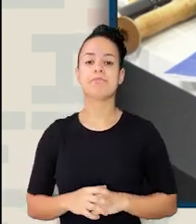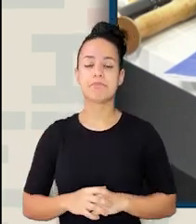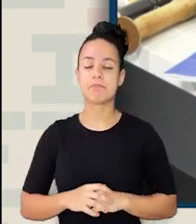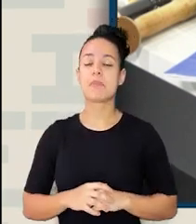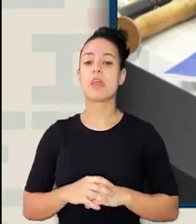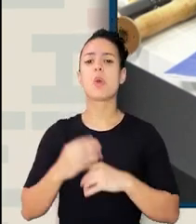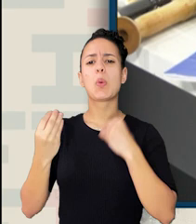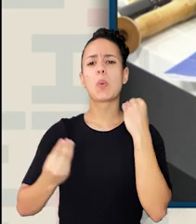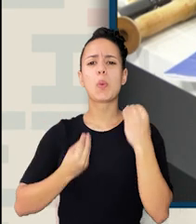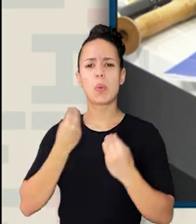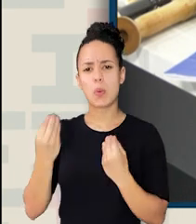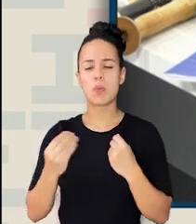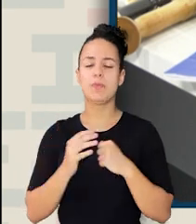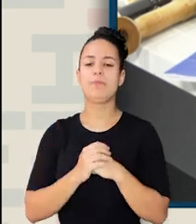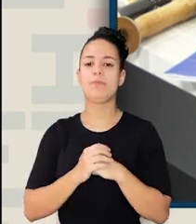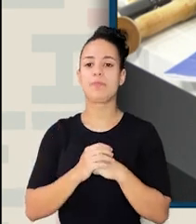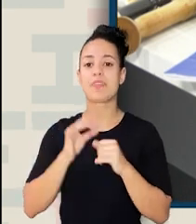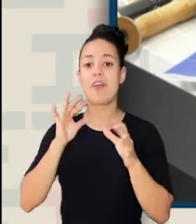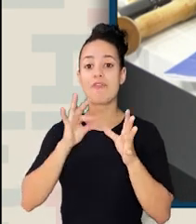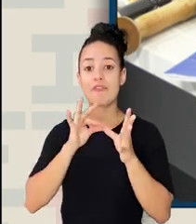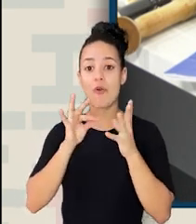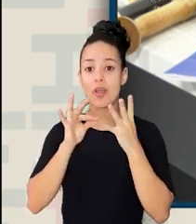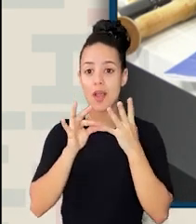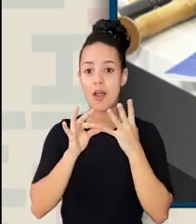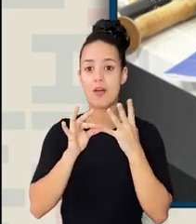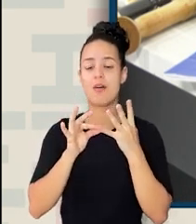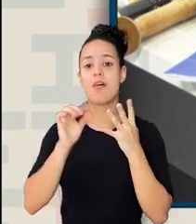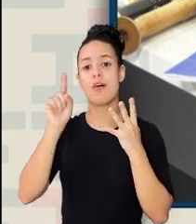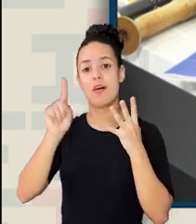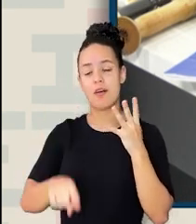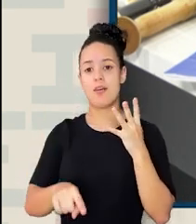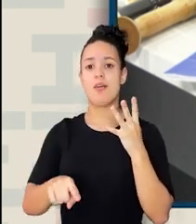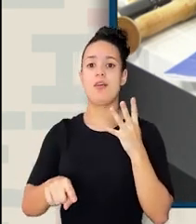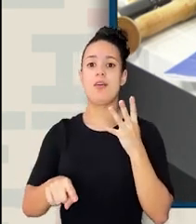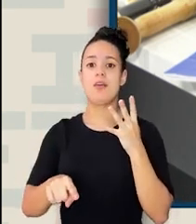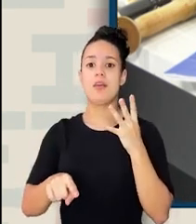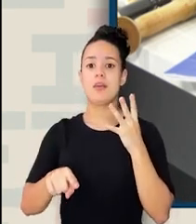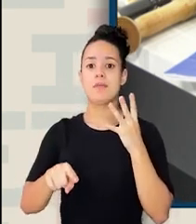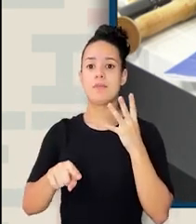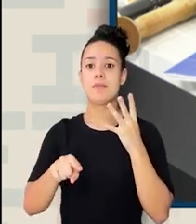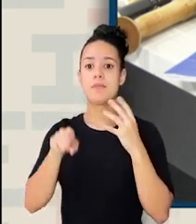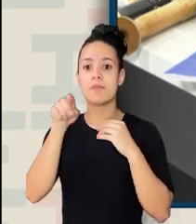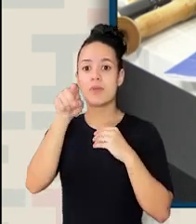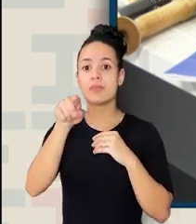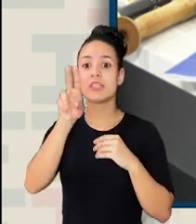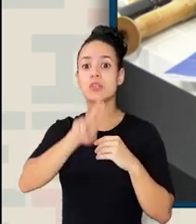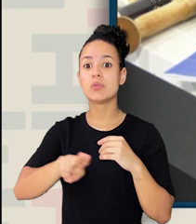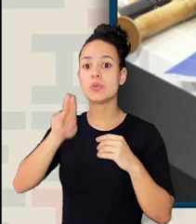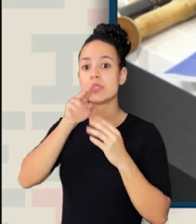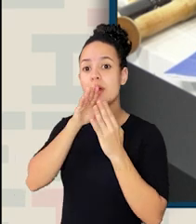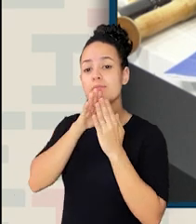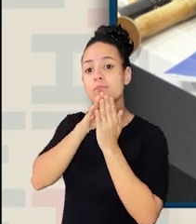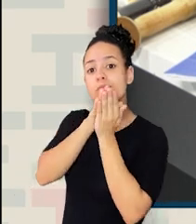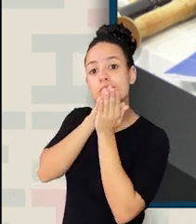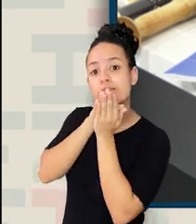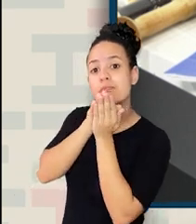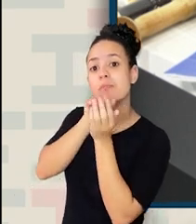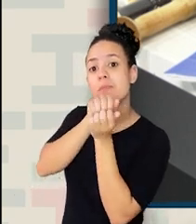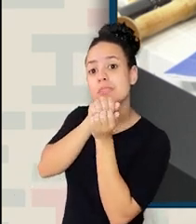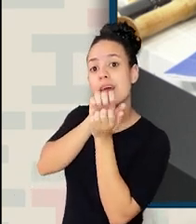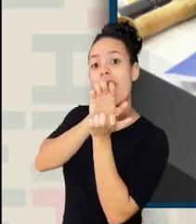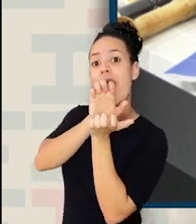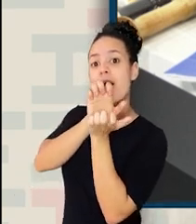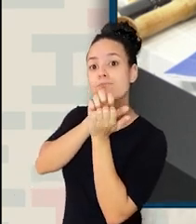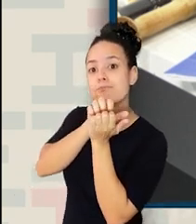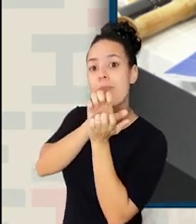Elas aparecem para a questão da abertura que você vai dar na sua boca para pronunciar